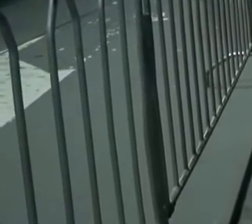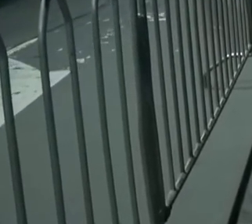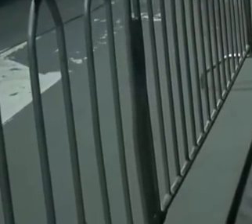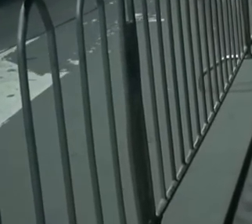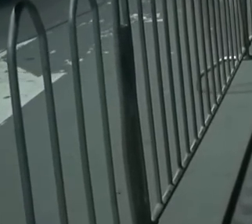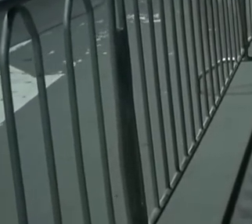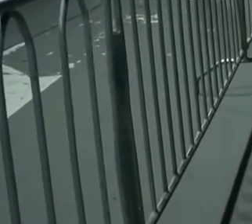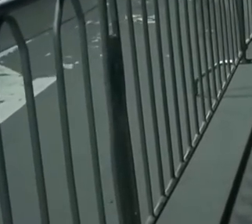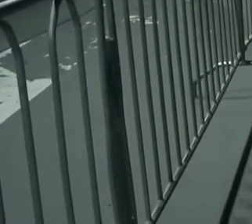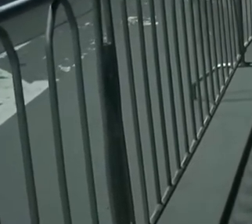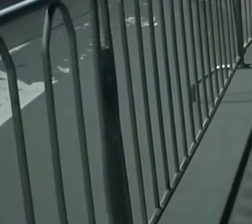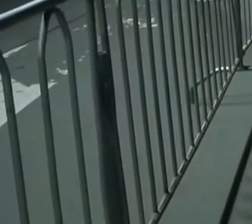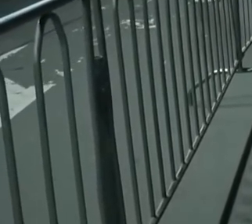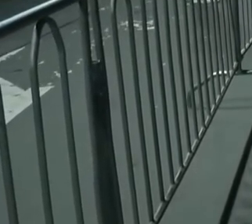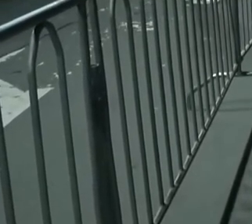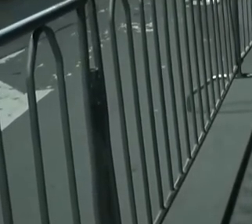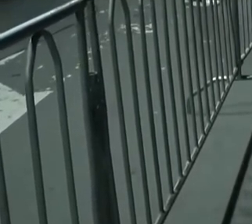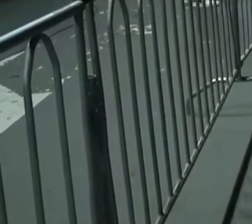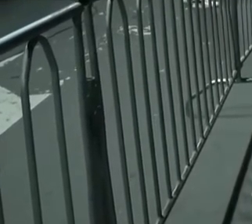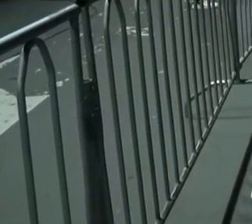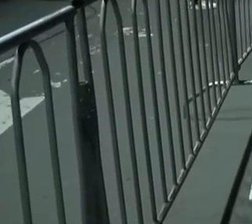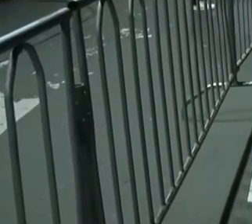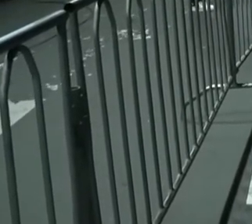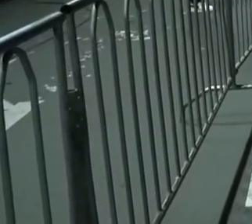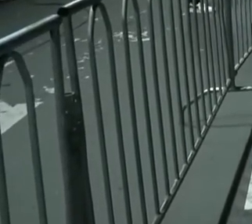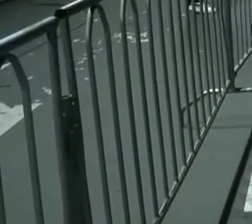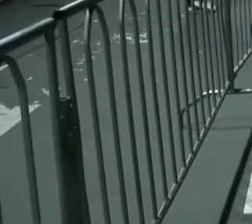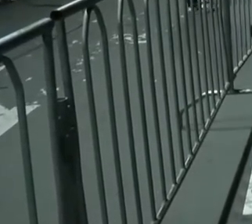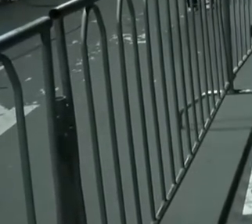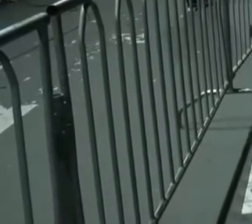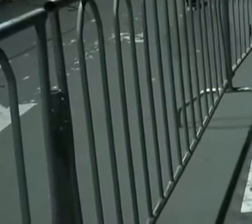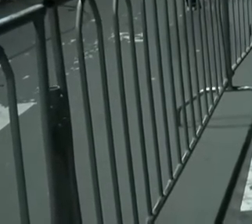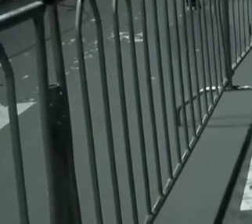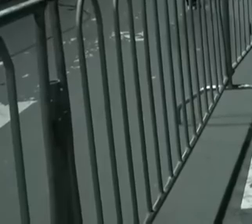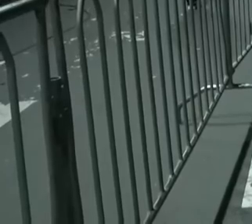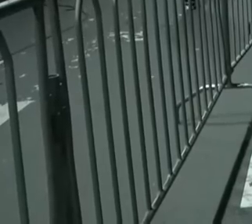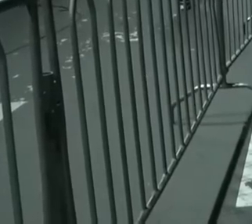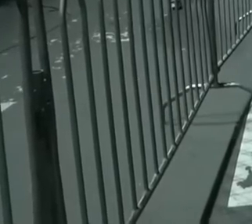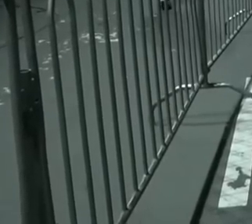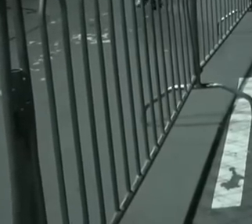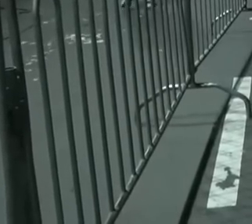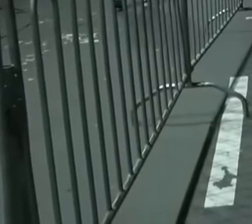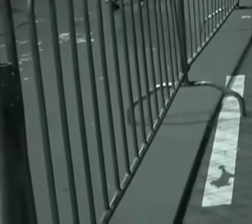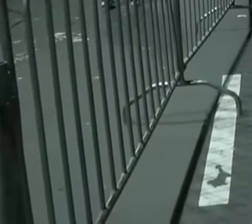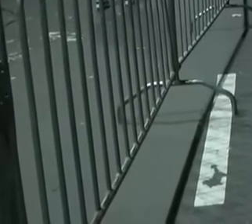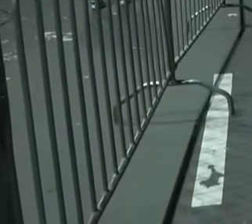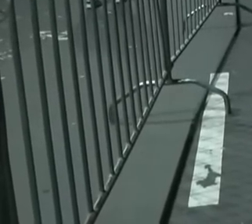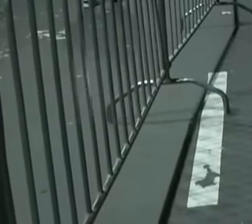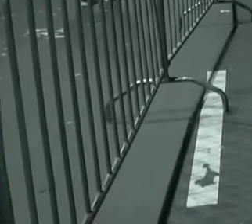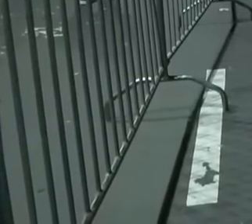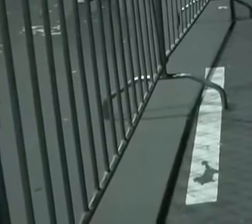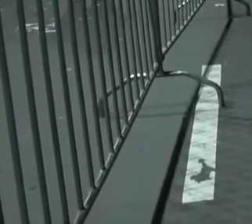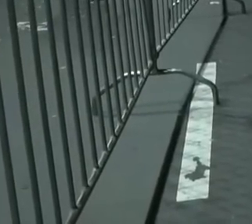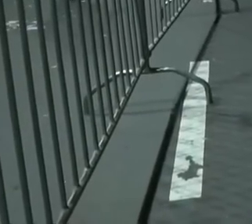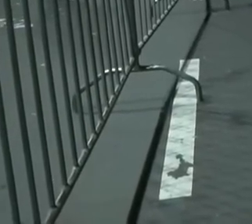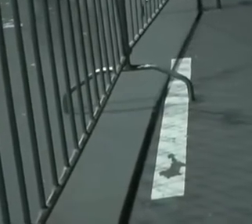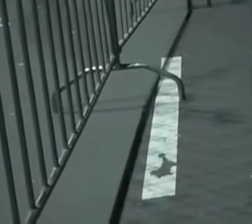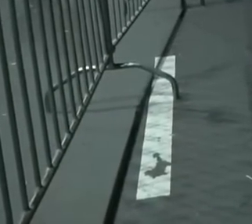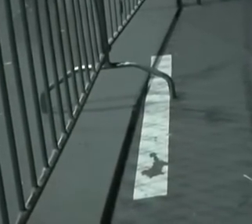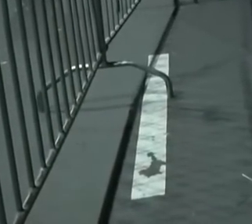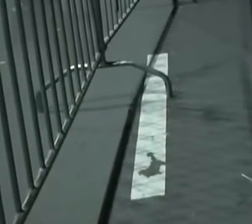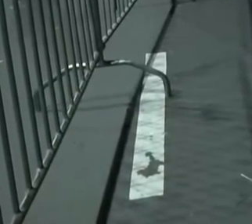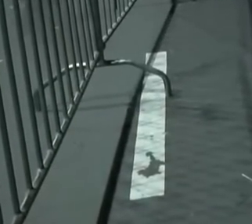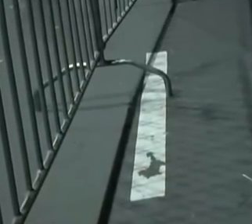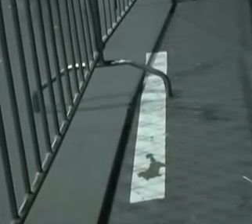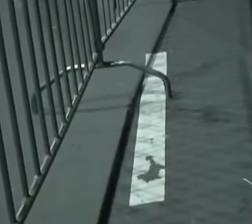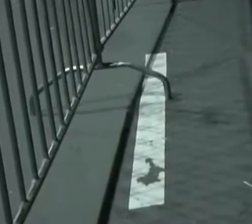vez e não tem como não ficar emocionado. Porque todos que estão vivendo a pandemia, de certa